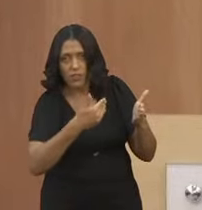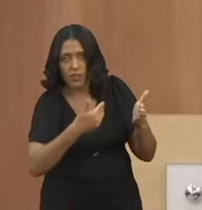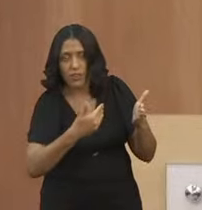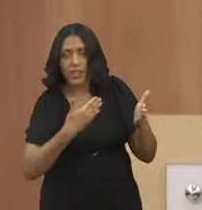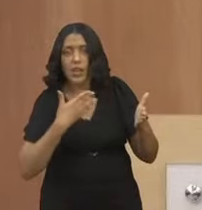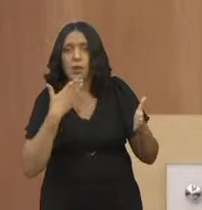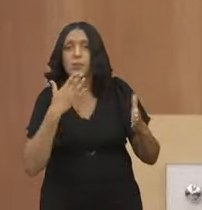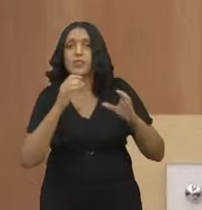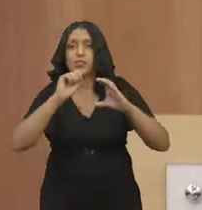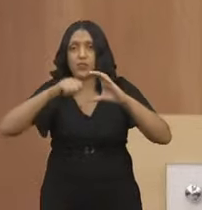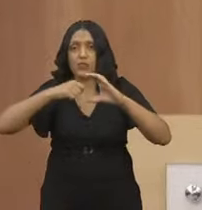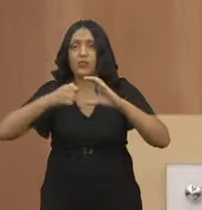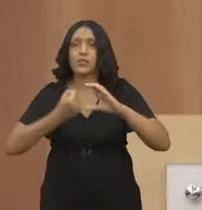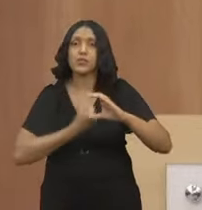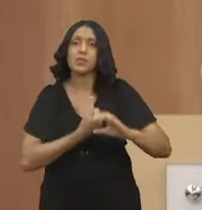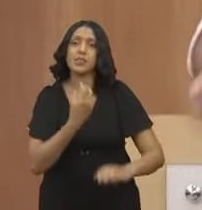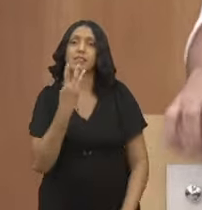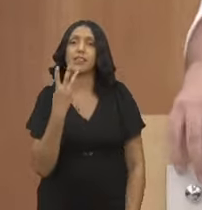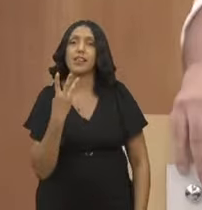ao prefeito.